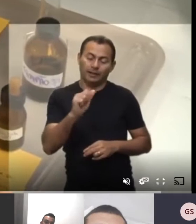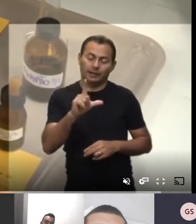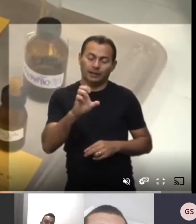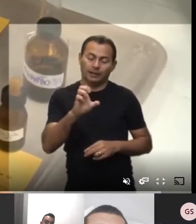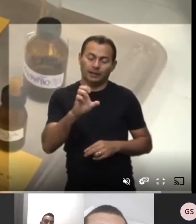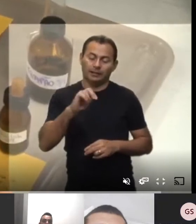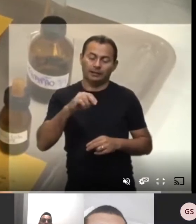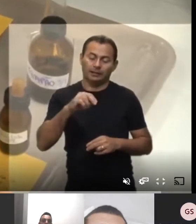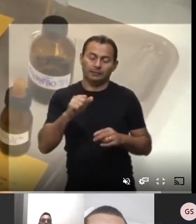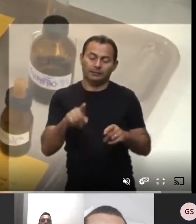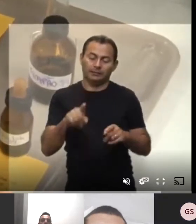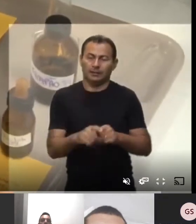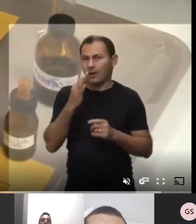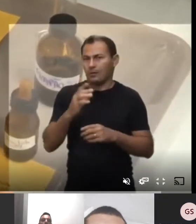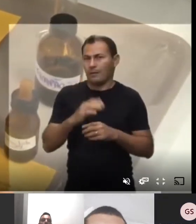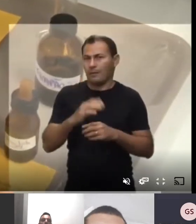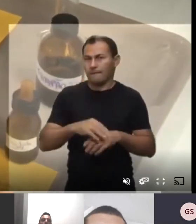tampão.